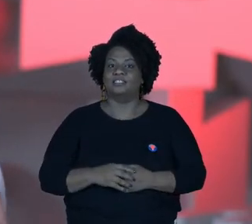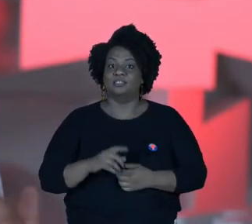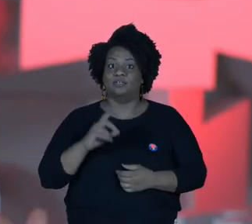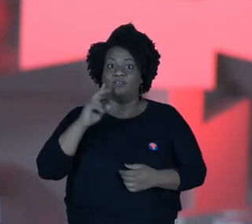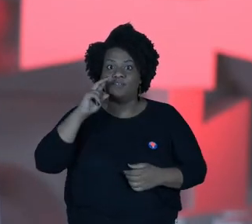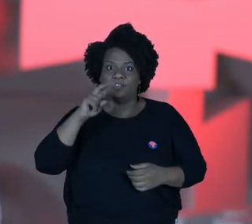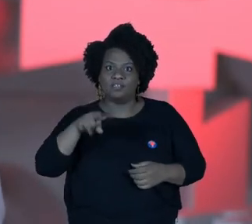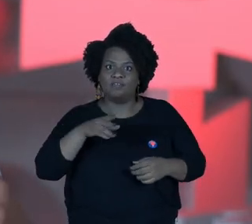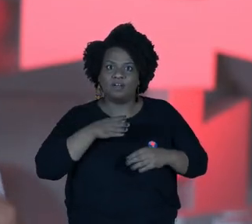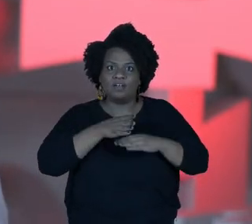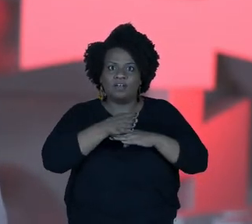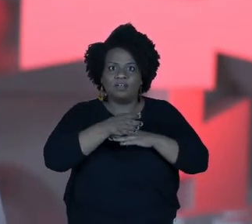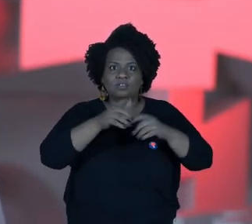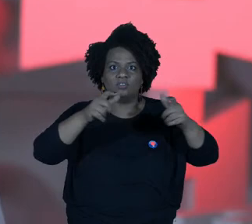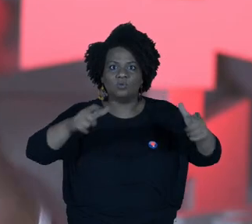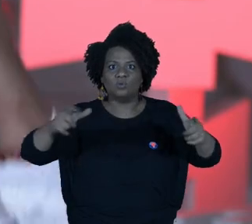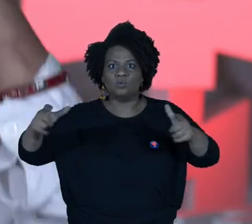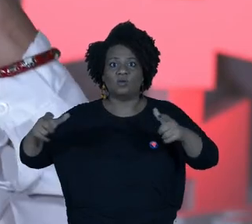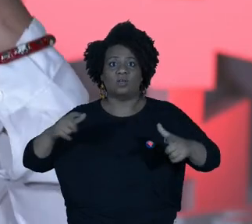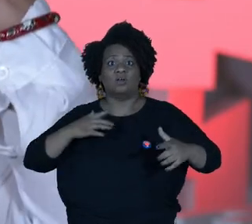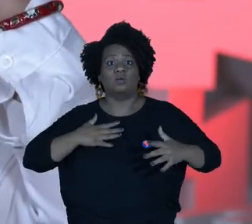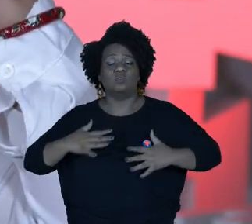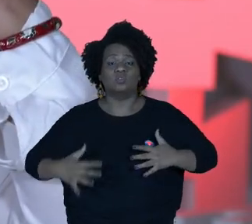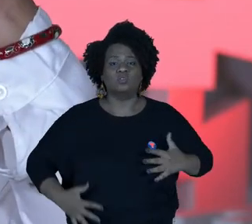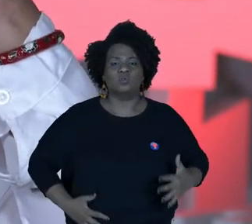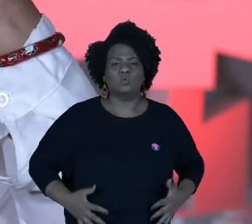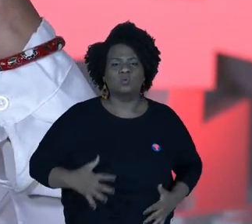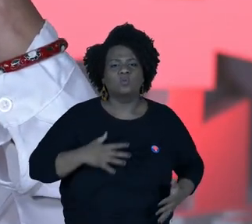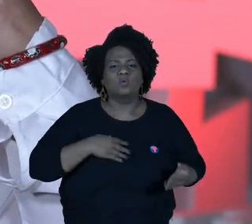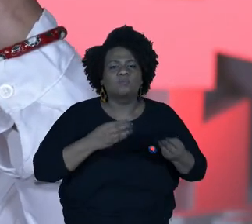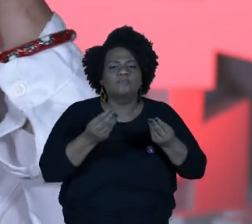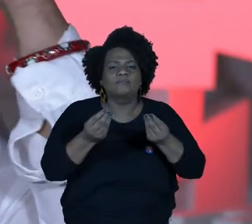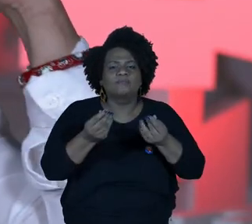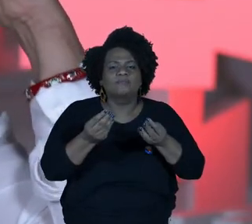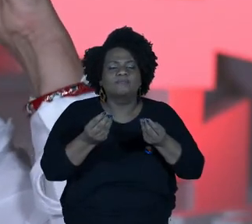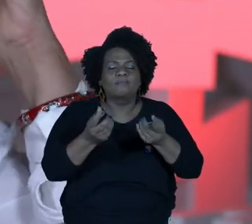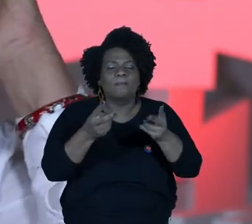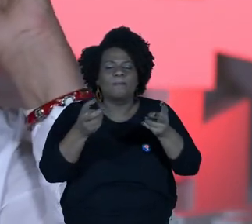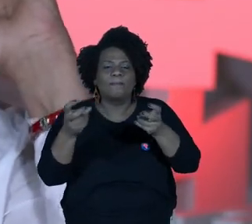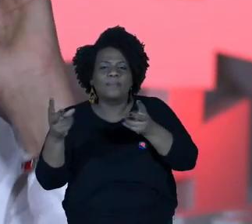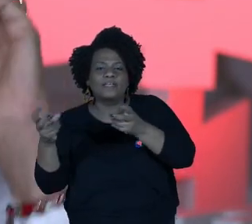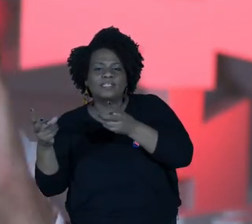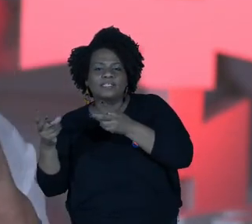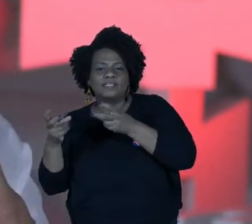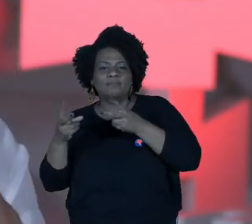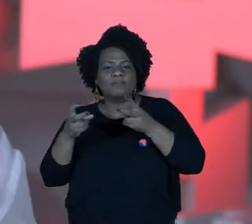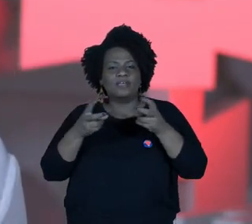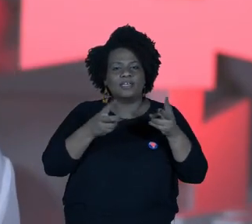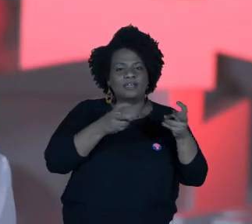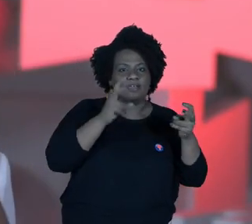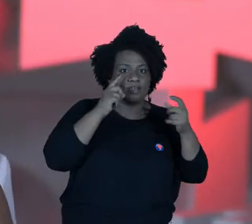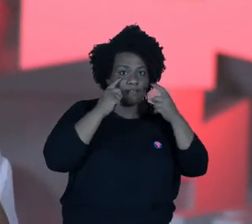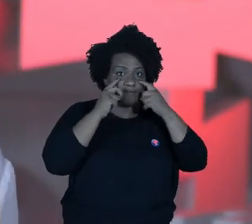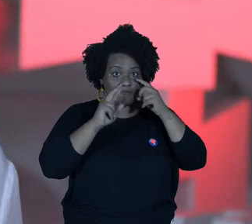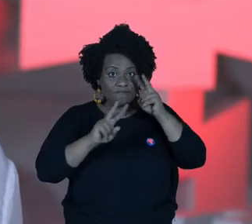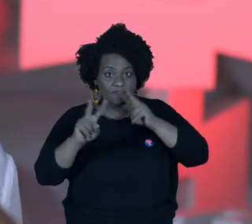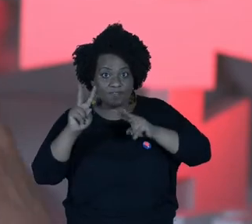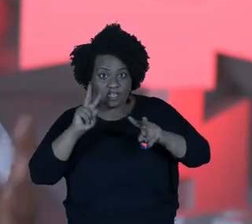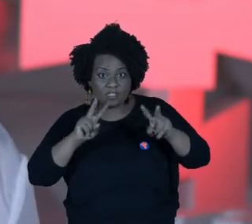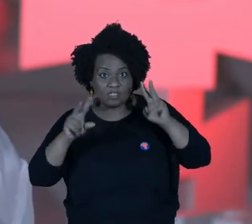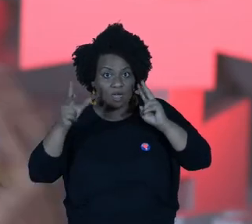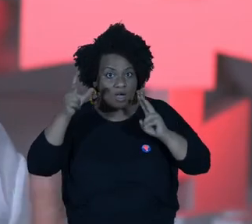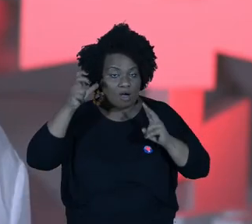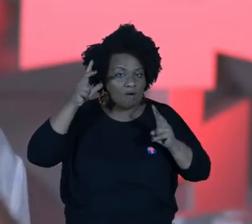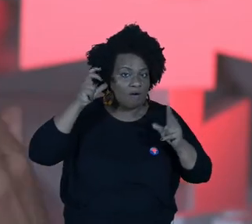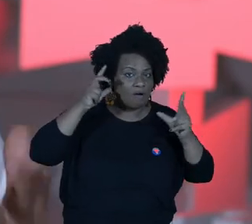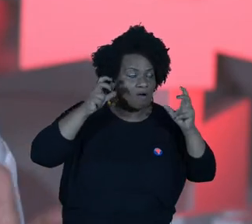adentra o espaço e seu corpo, sua sensibilidade, seus sentidos, visão, audição, porque as